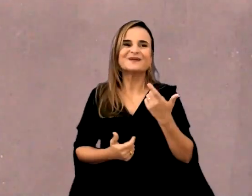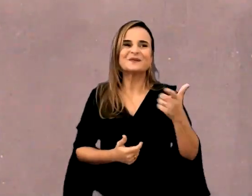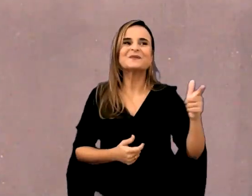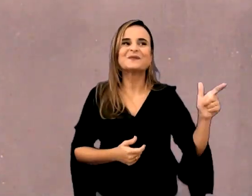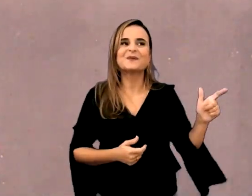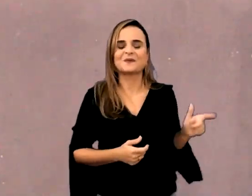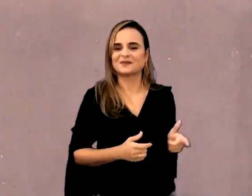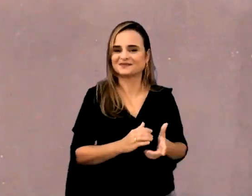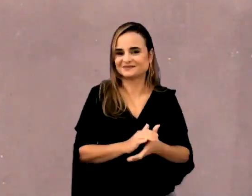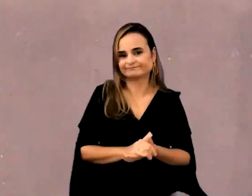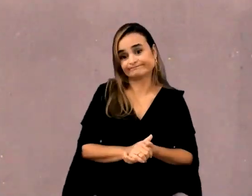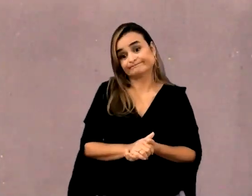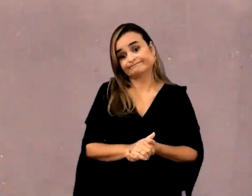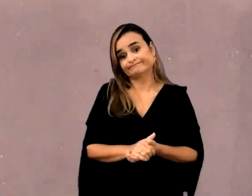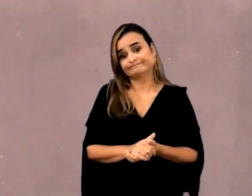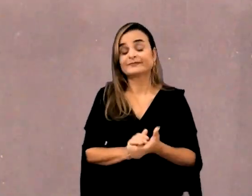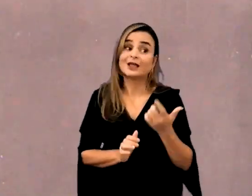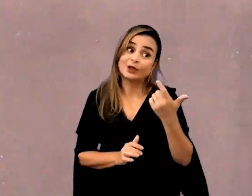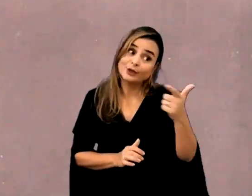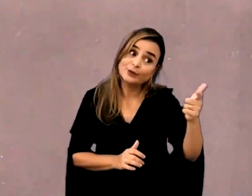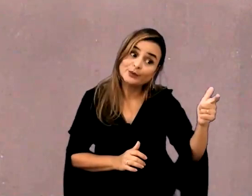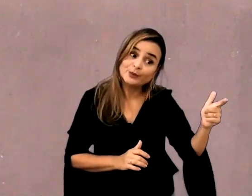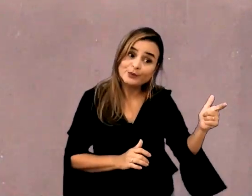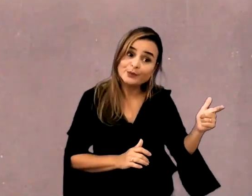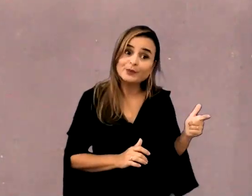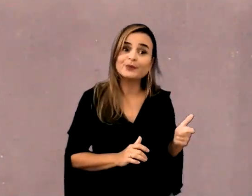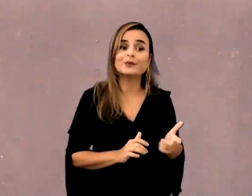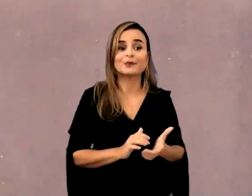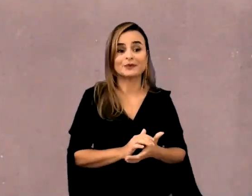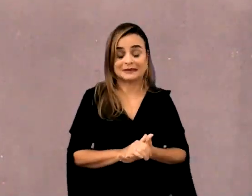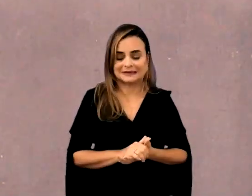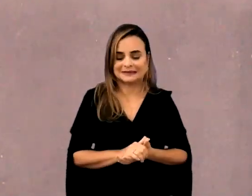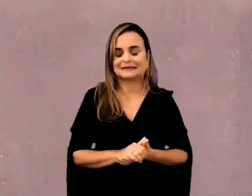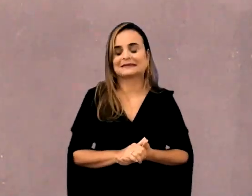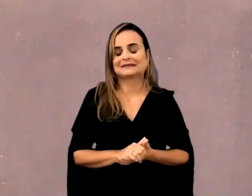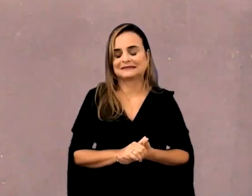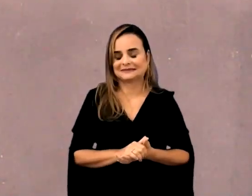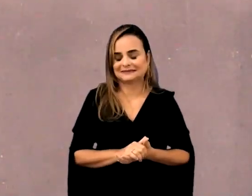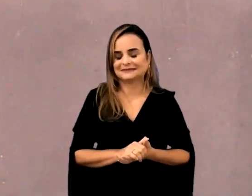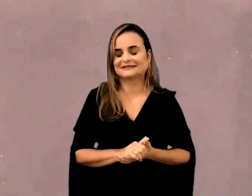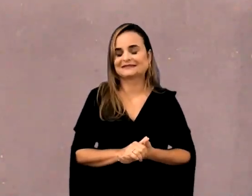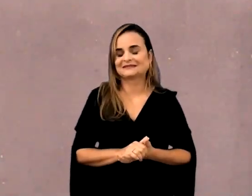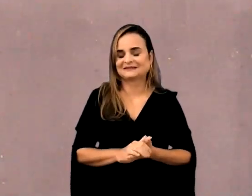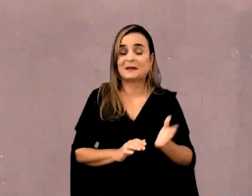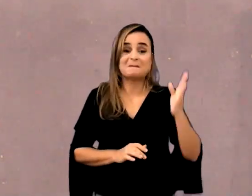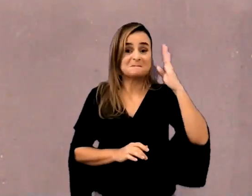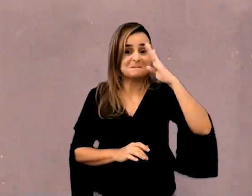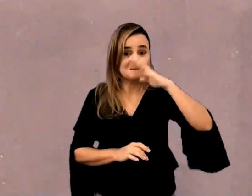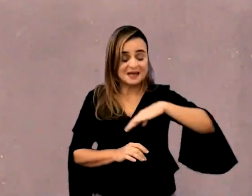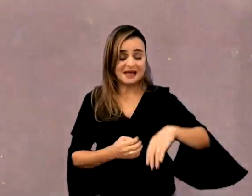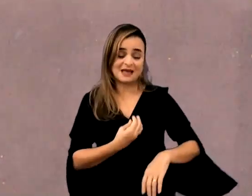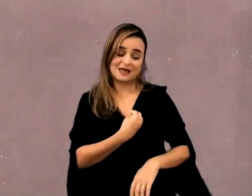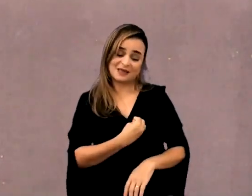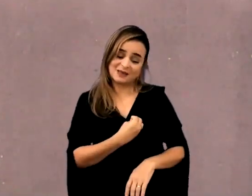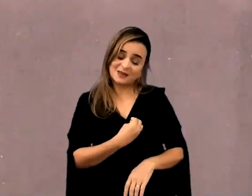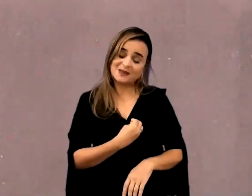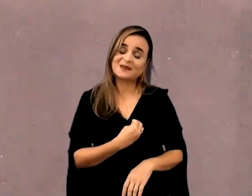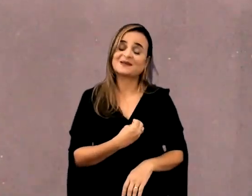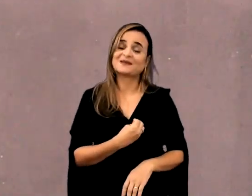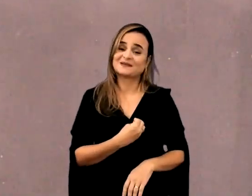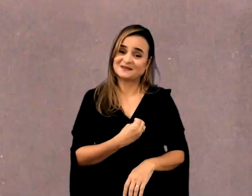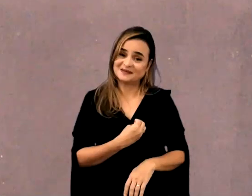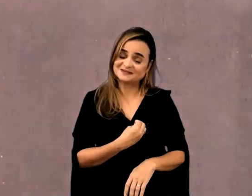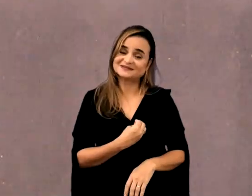coisa. E essa outra coisa vai lhe conduzir a caminhos maus, a